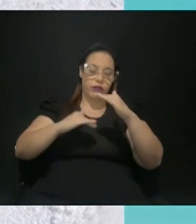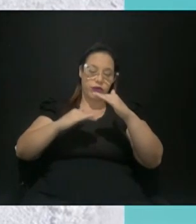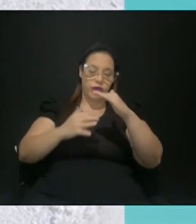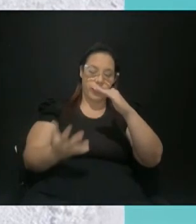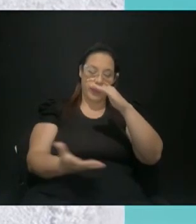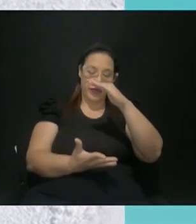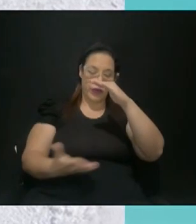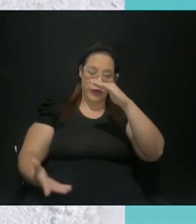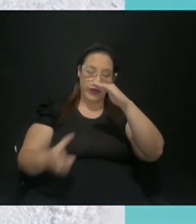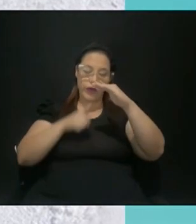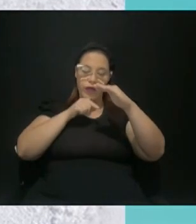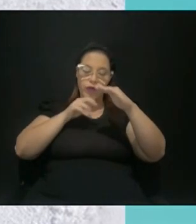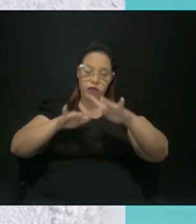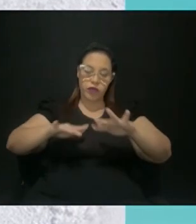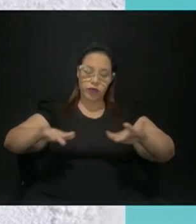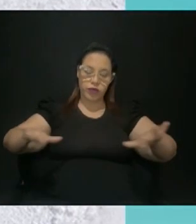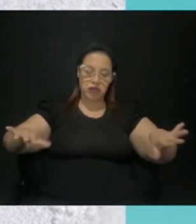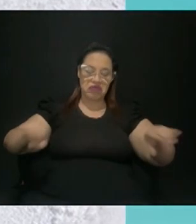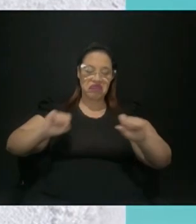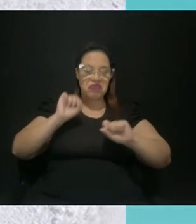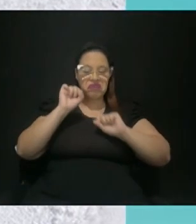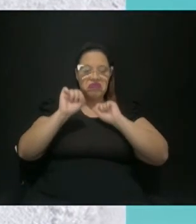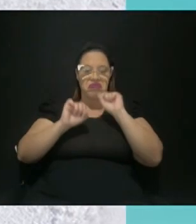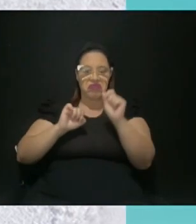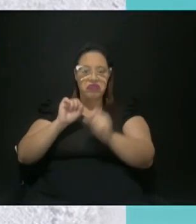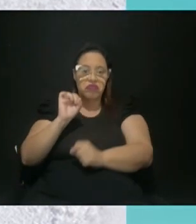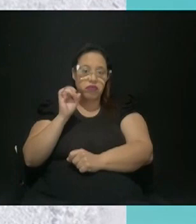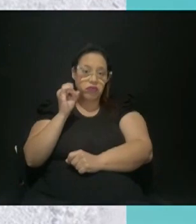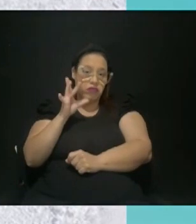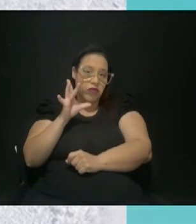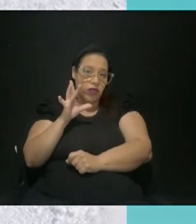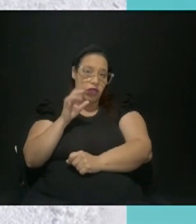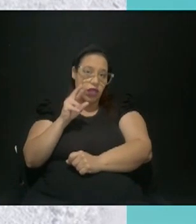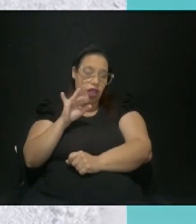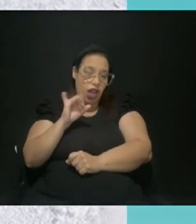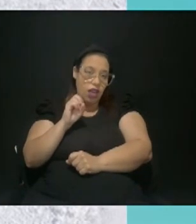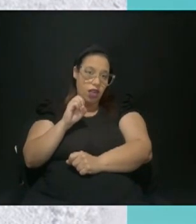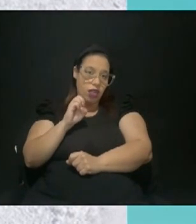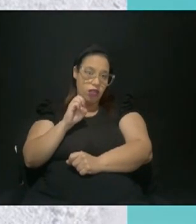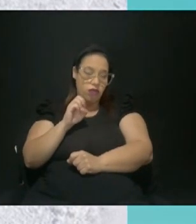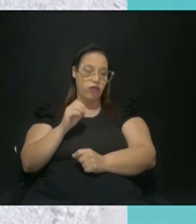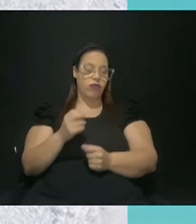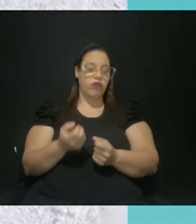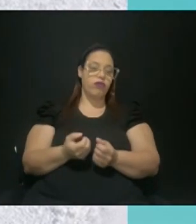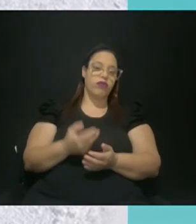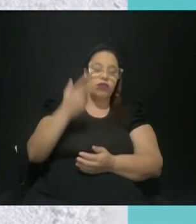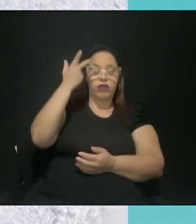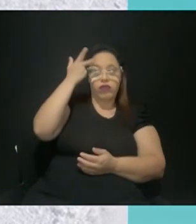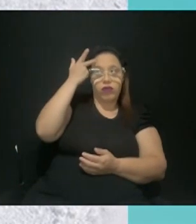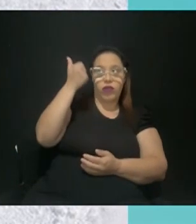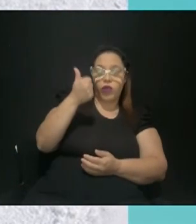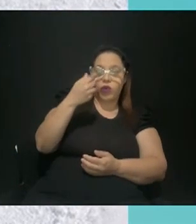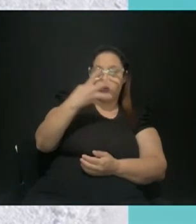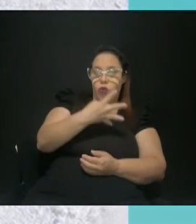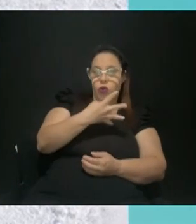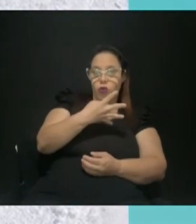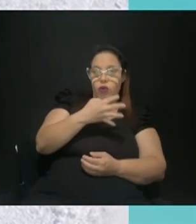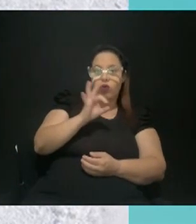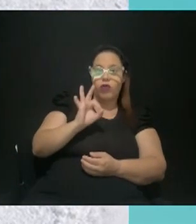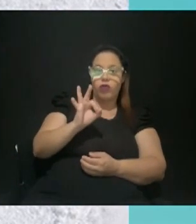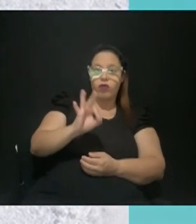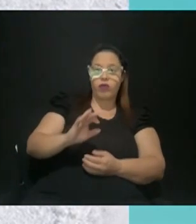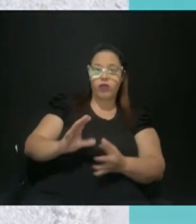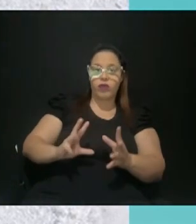que descaracteriza um simples encalhe. Atualmente, apenas 1/4 do fundo do mar da Terra foi